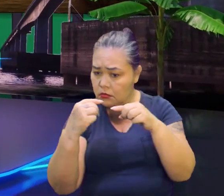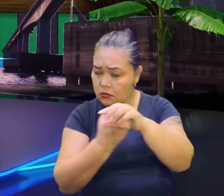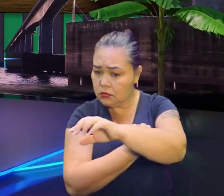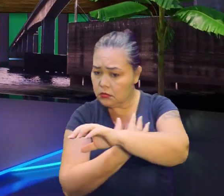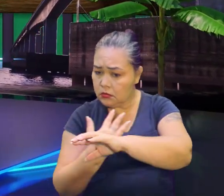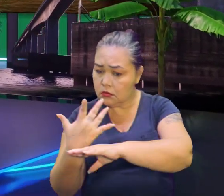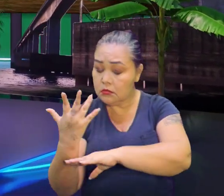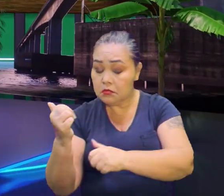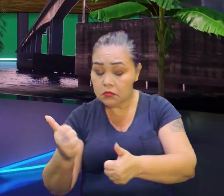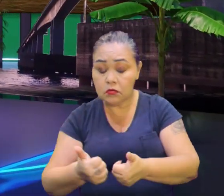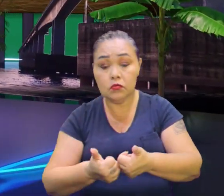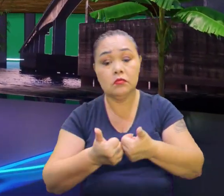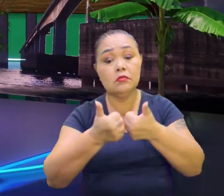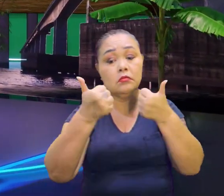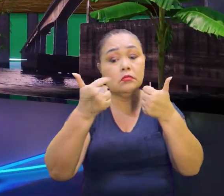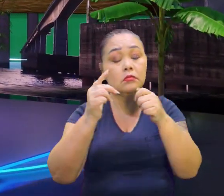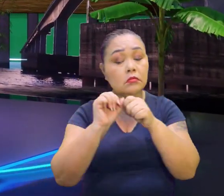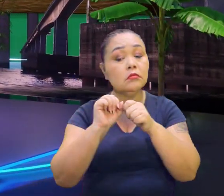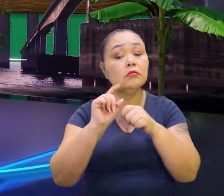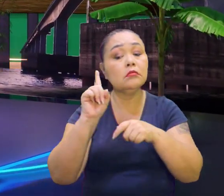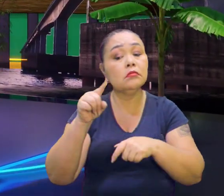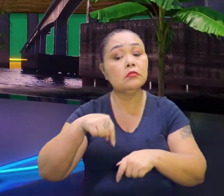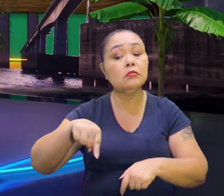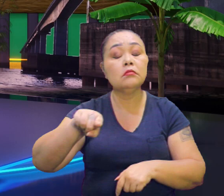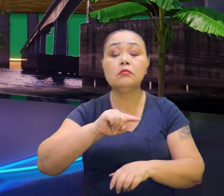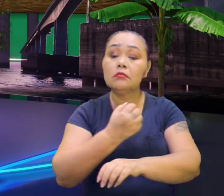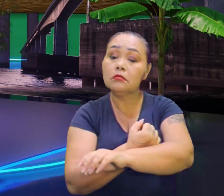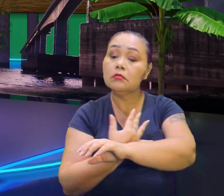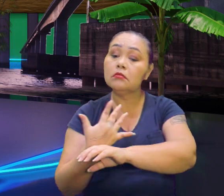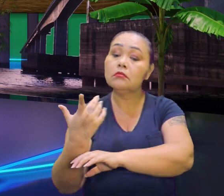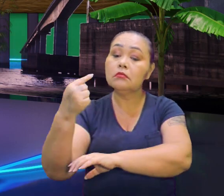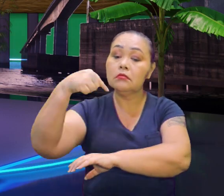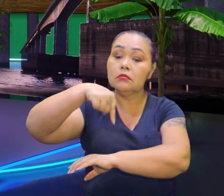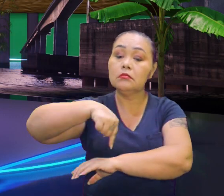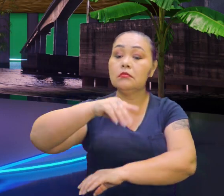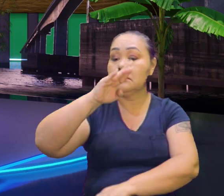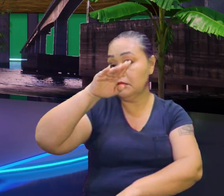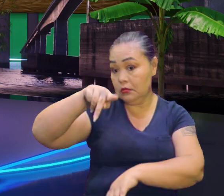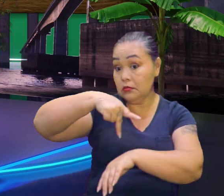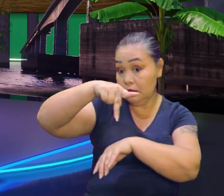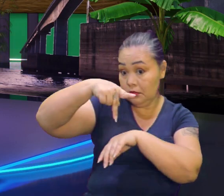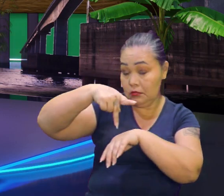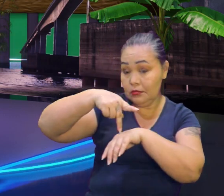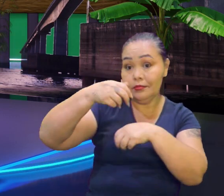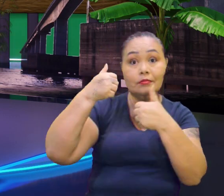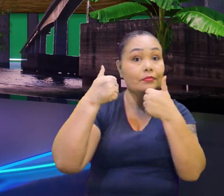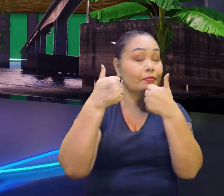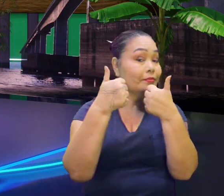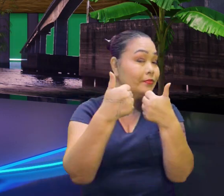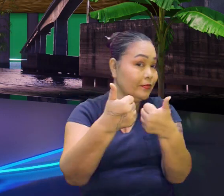gente melhoraria muito a questão ambiental no nosso país.